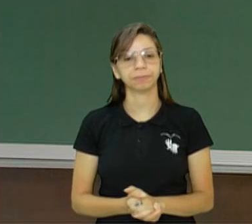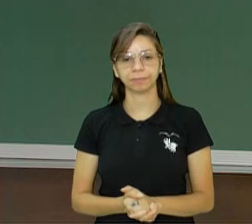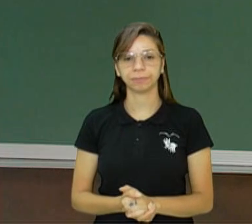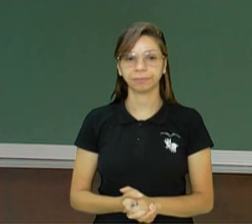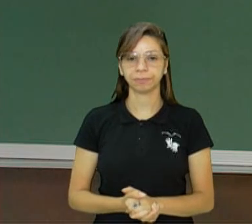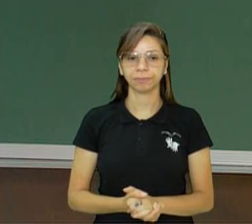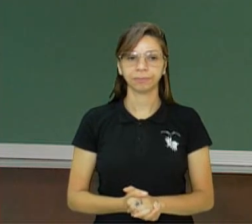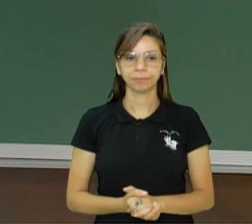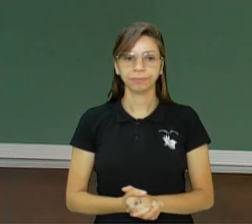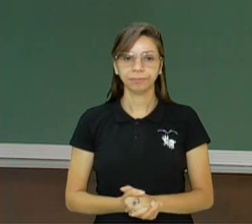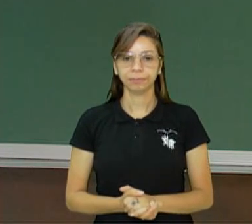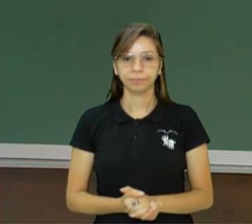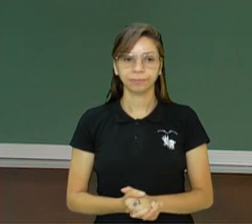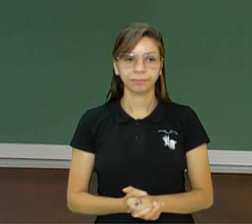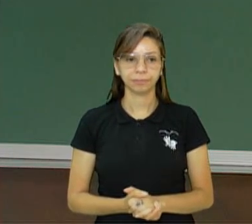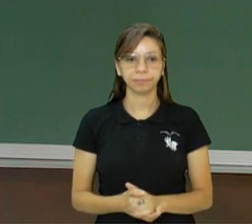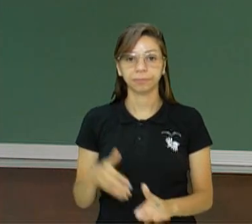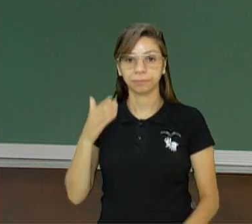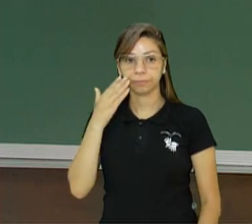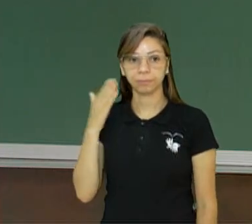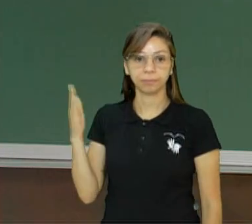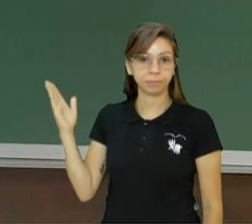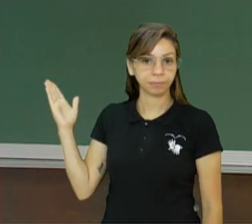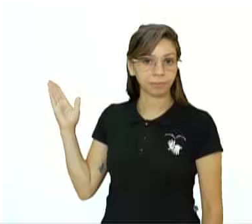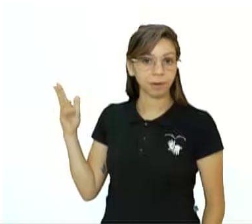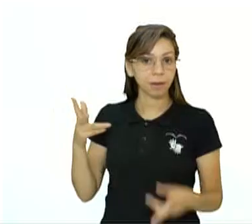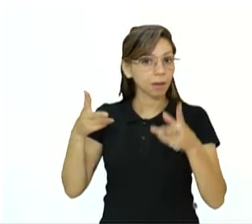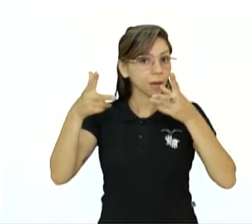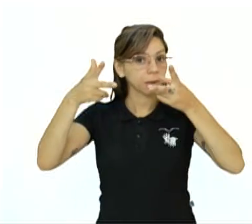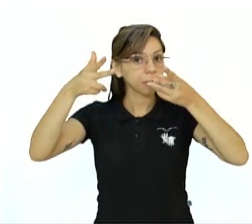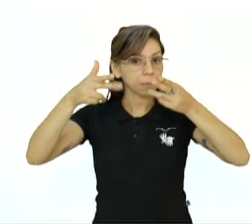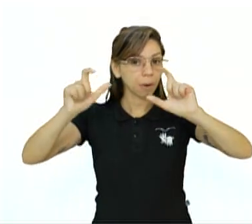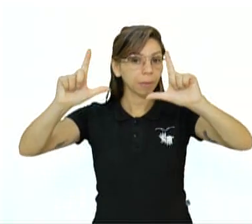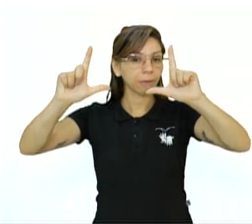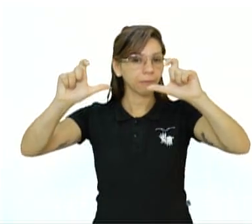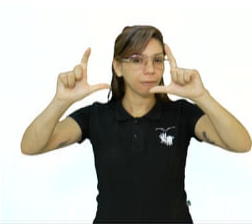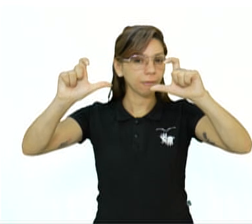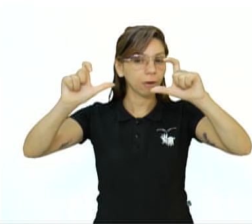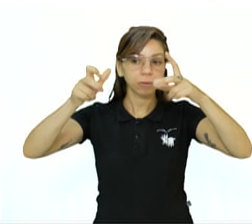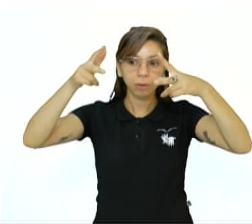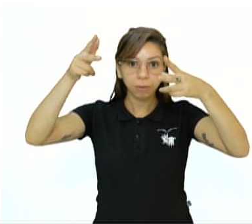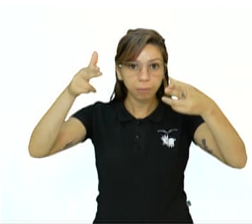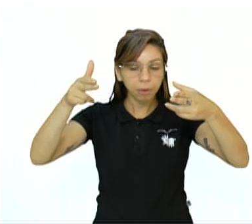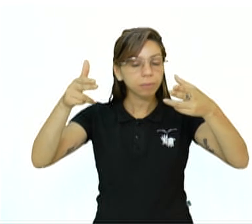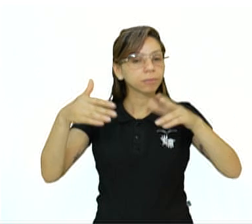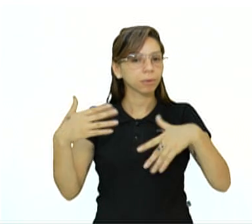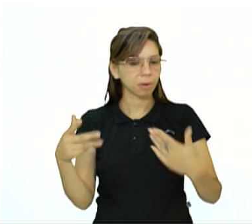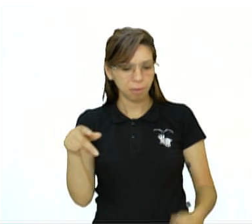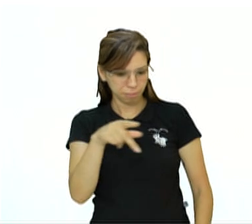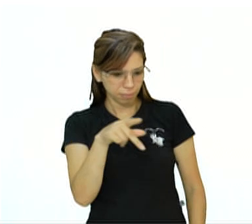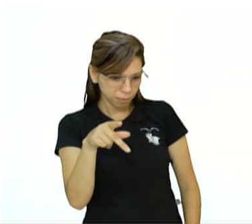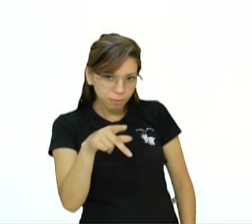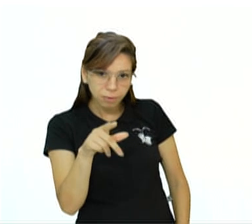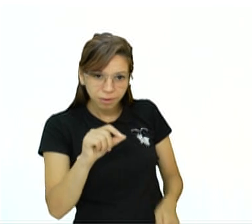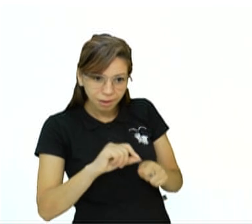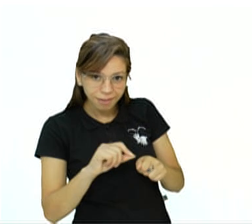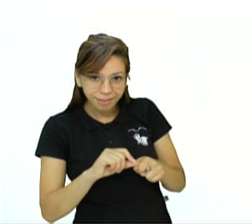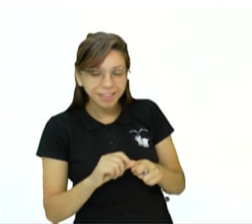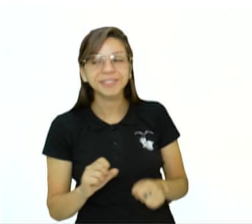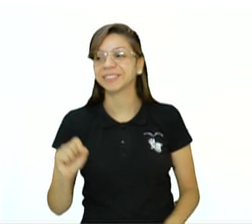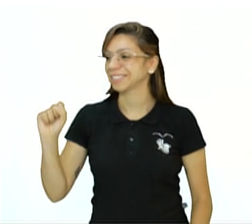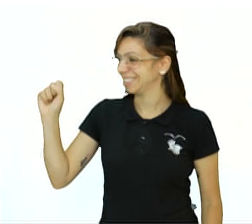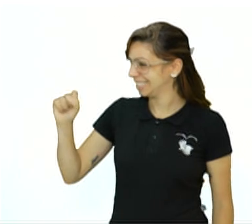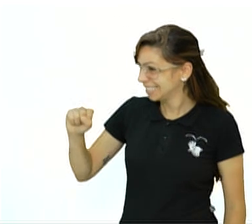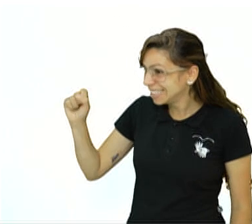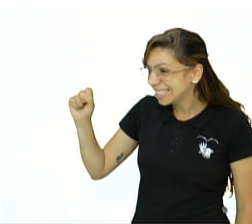ficou. Ele tem que ficar assim, ó, igualzinho tá ali na nossa foto. Prof, a senhora não fez? Fiz!